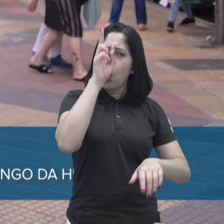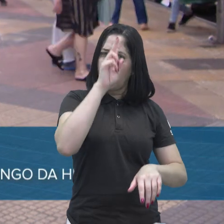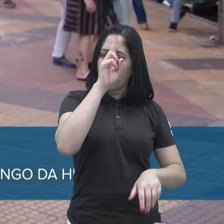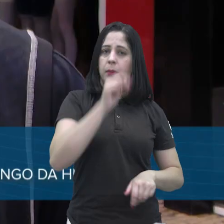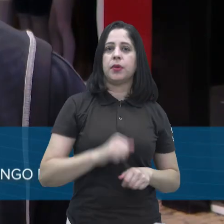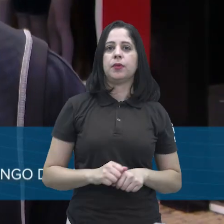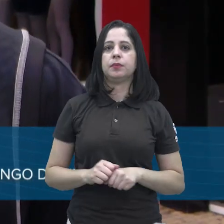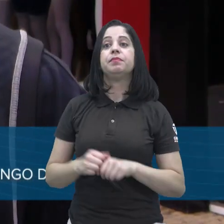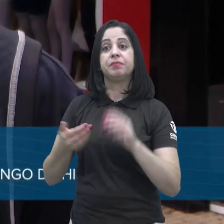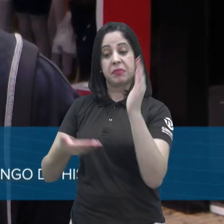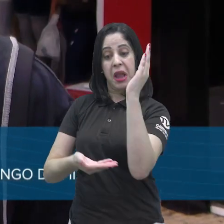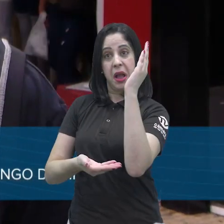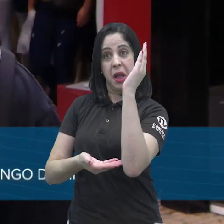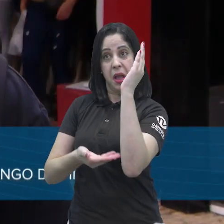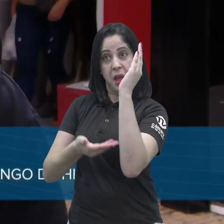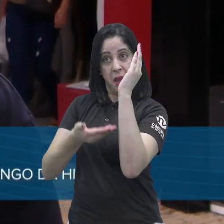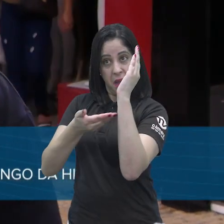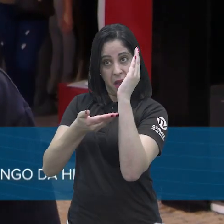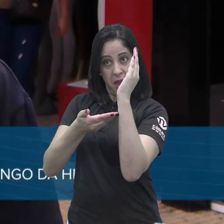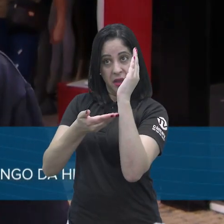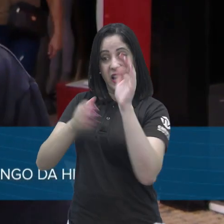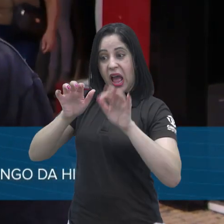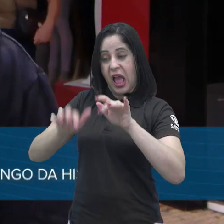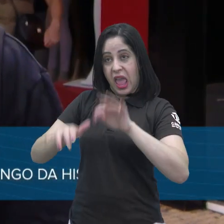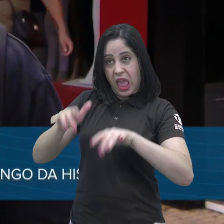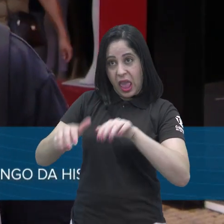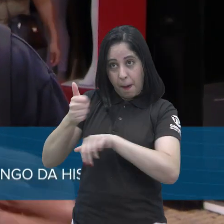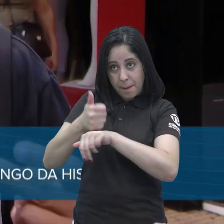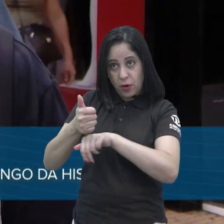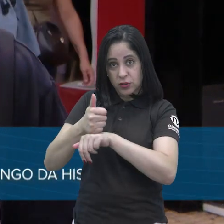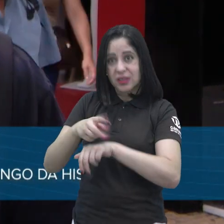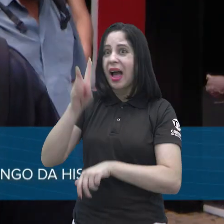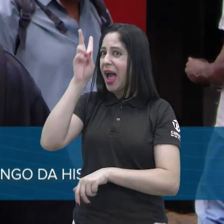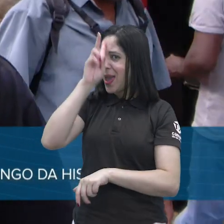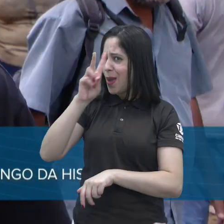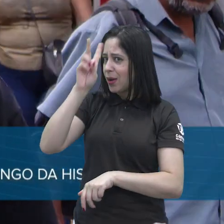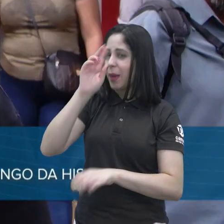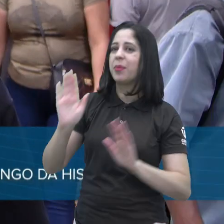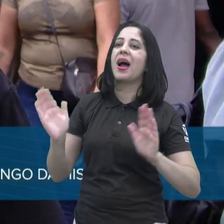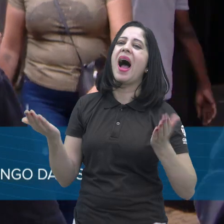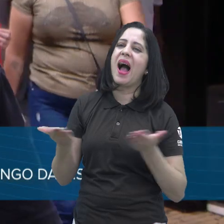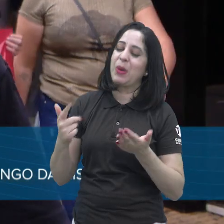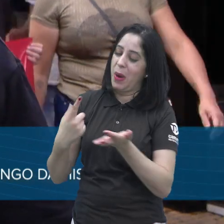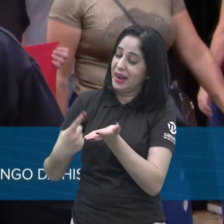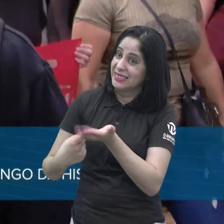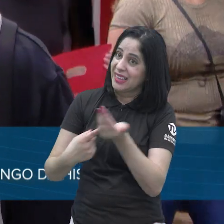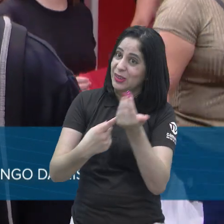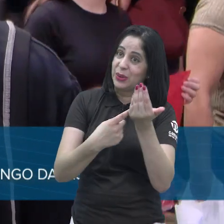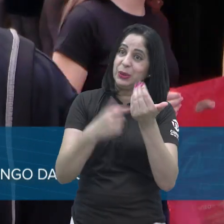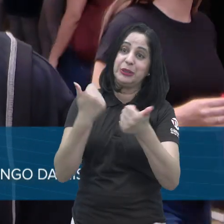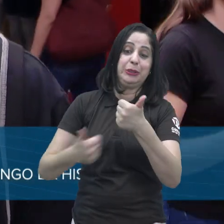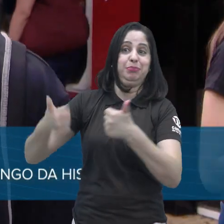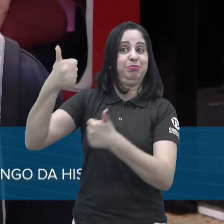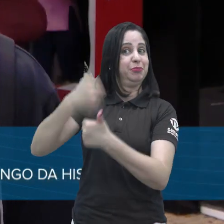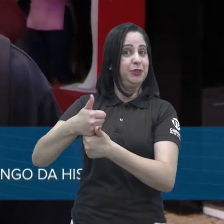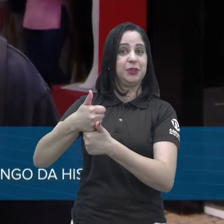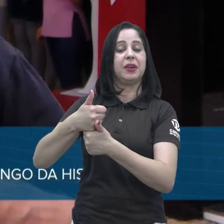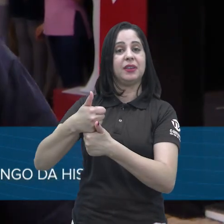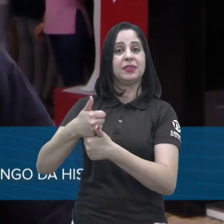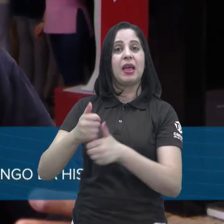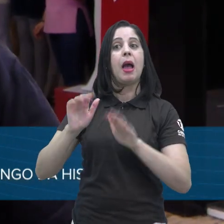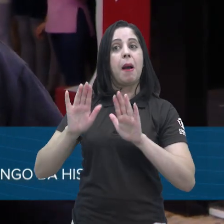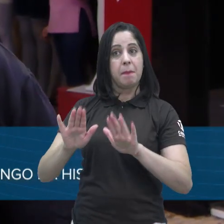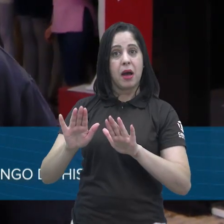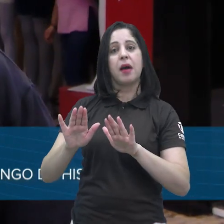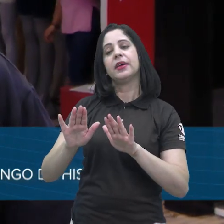lembro também. Olha, assessorista, datilógrafo também é uma que eu lembro que hoje em dia com essa tecnologia, né, foi substituído.